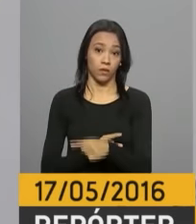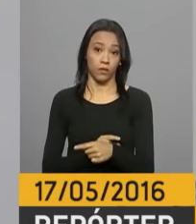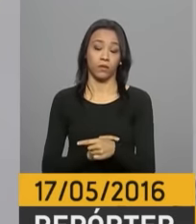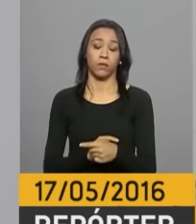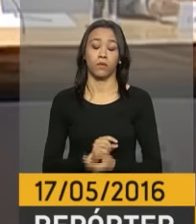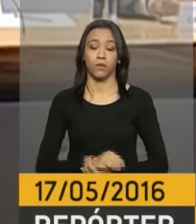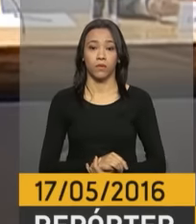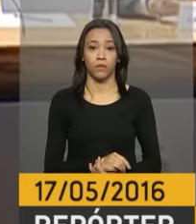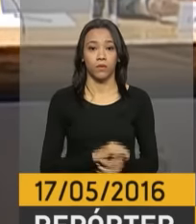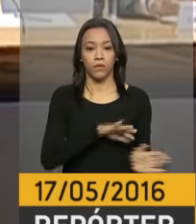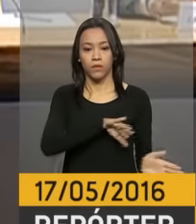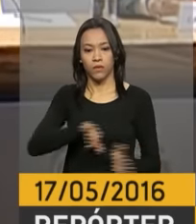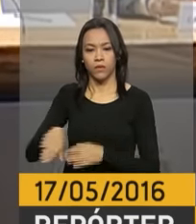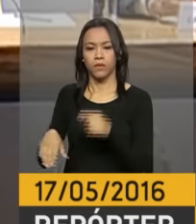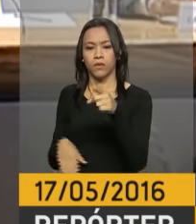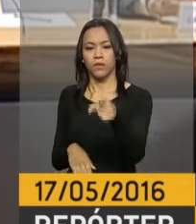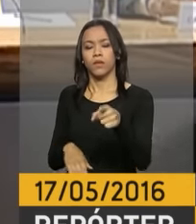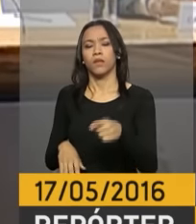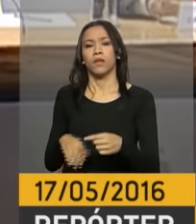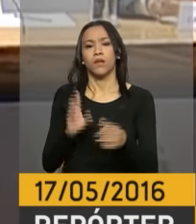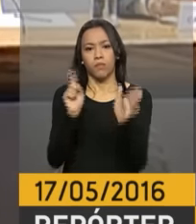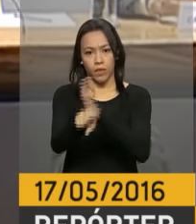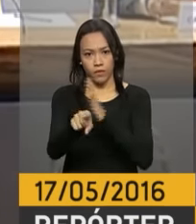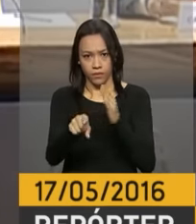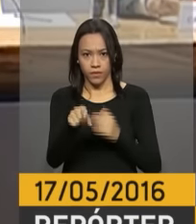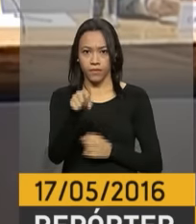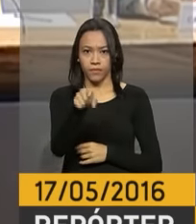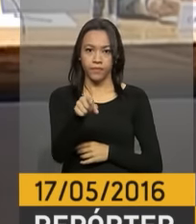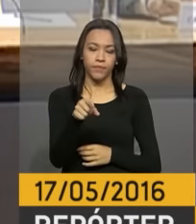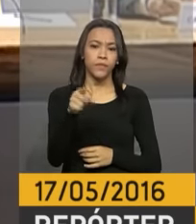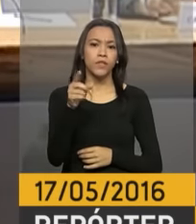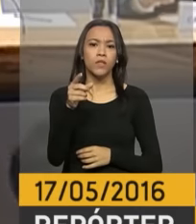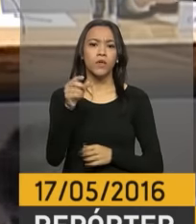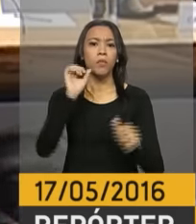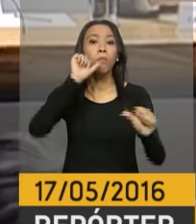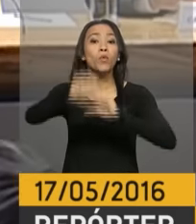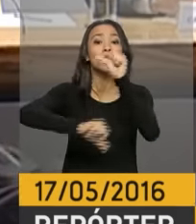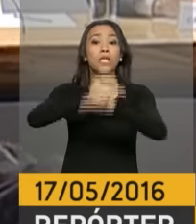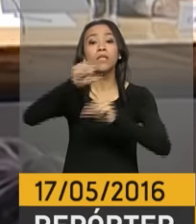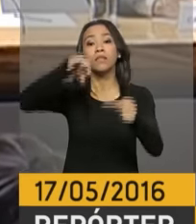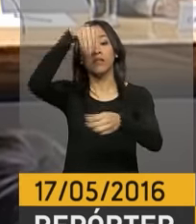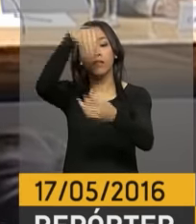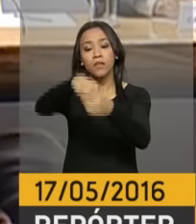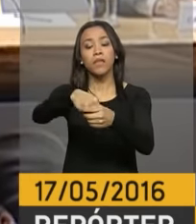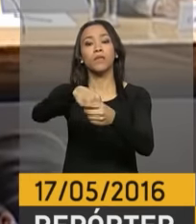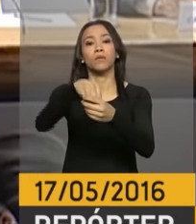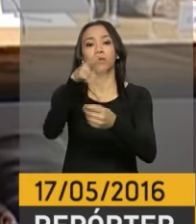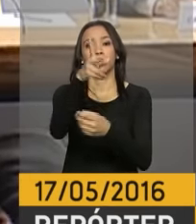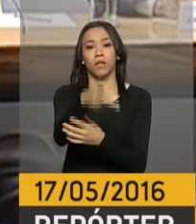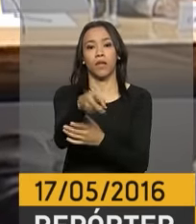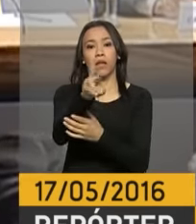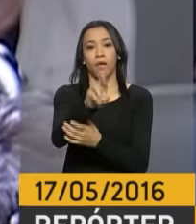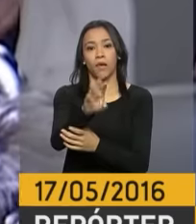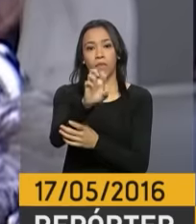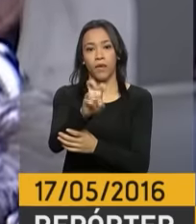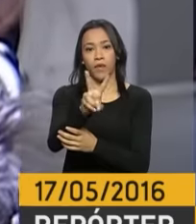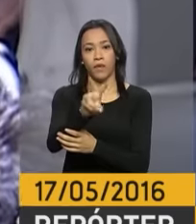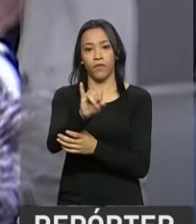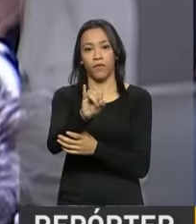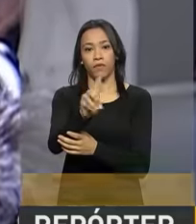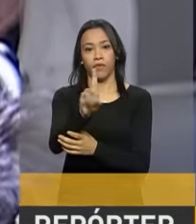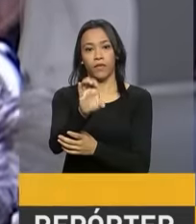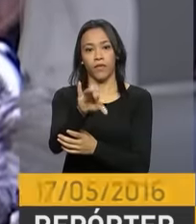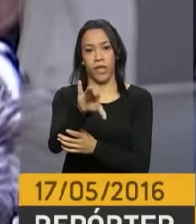Bom dia, ministro. Gabriele, da TV Band. Sobre a reforma da Previdência, quem já está no mercado de trabalho, vai ter